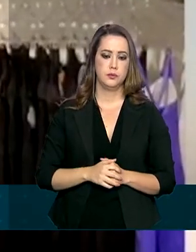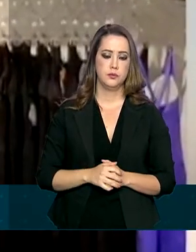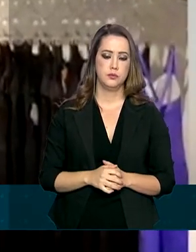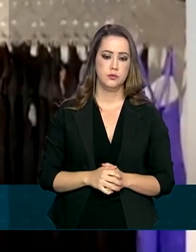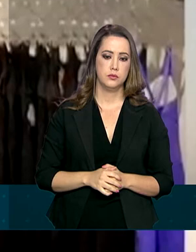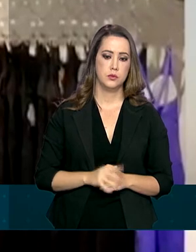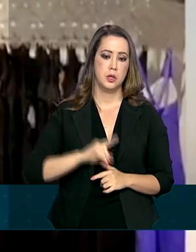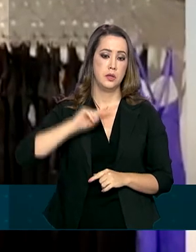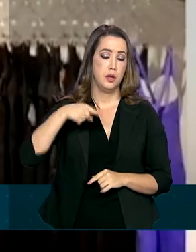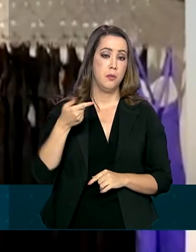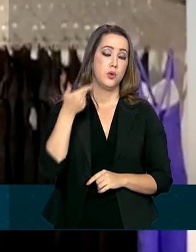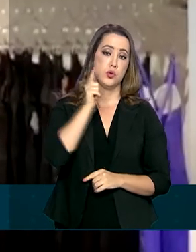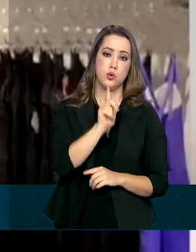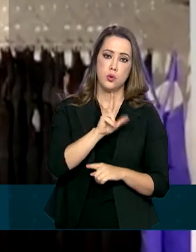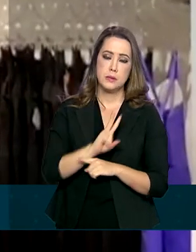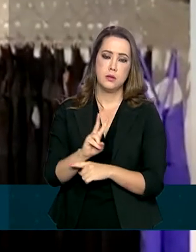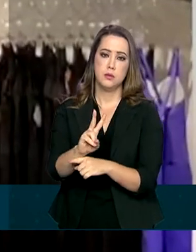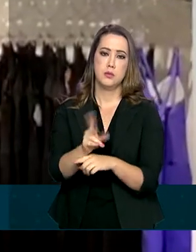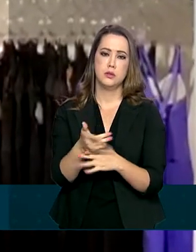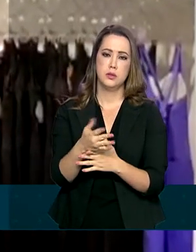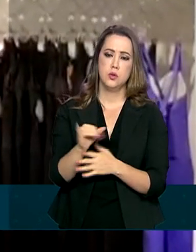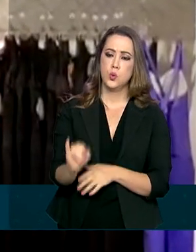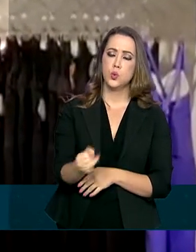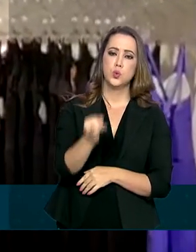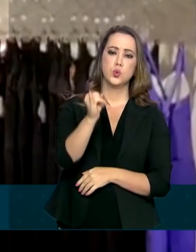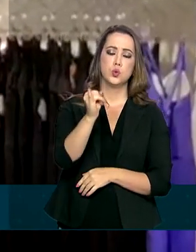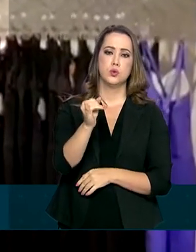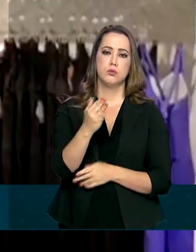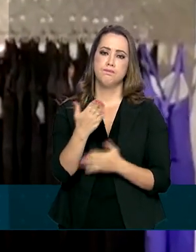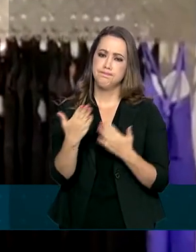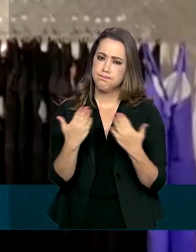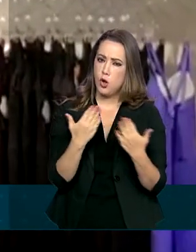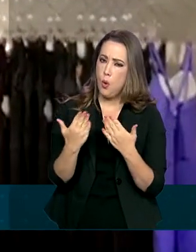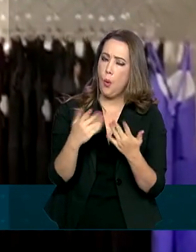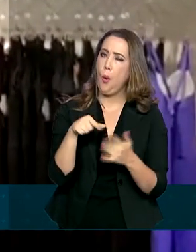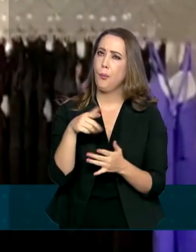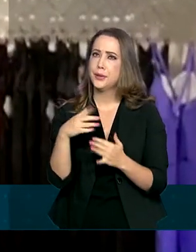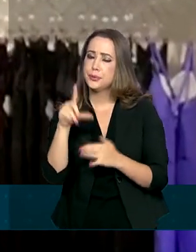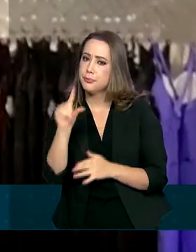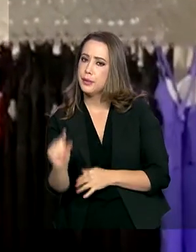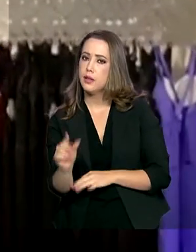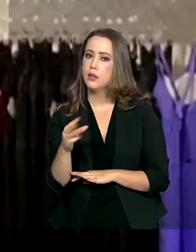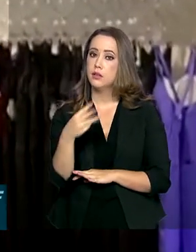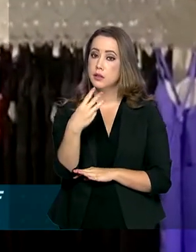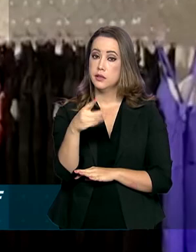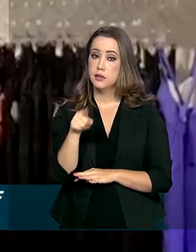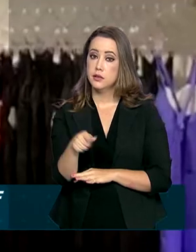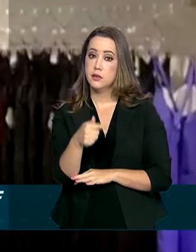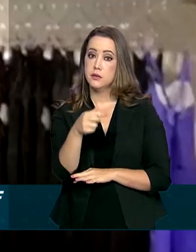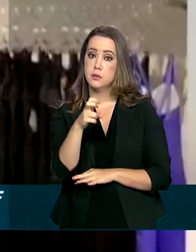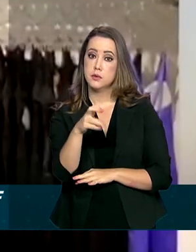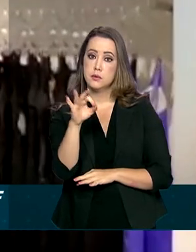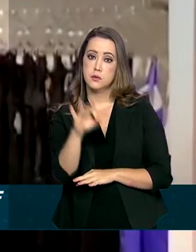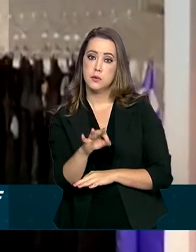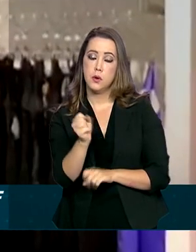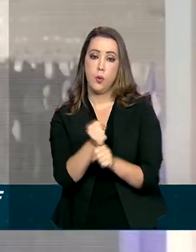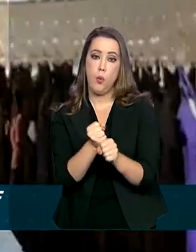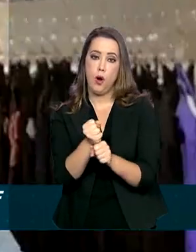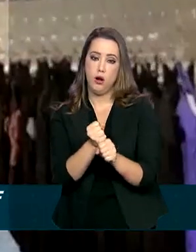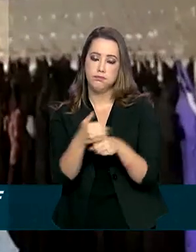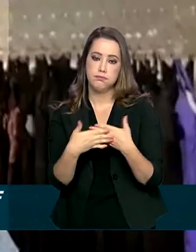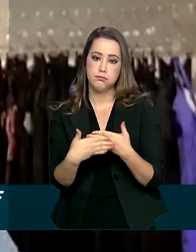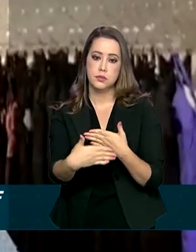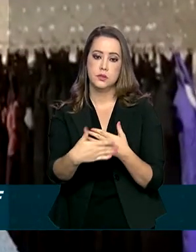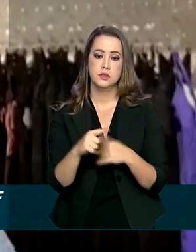esse financiamento com uma taxa de juros relativamente baixa de 3,75% ao ano